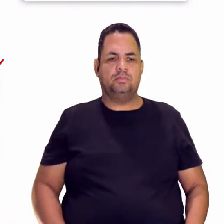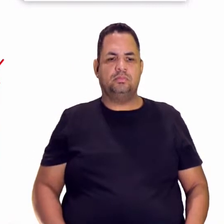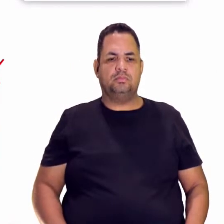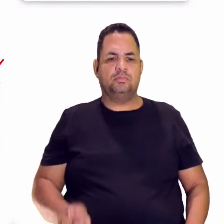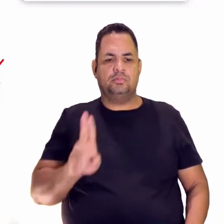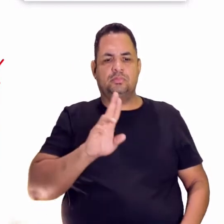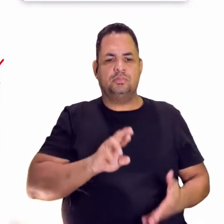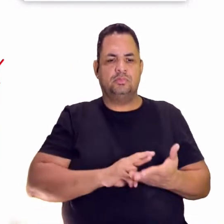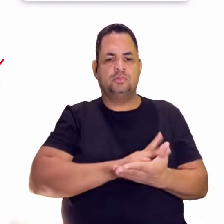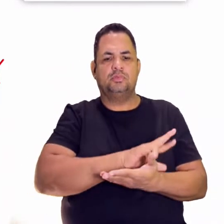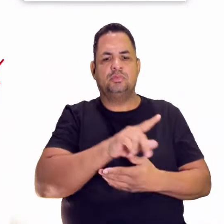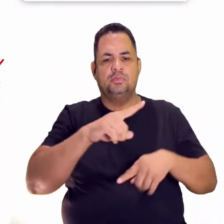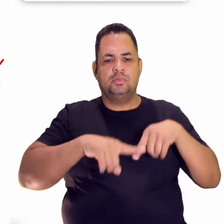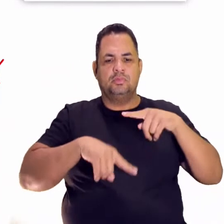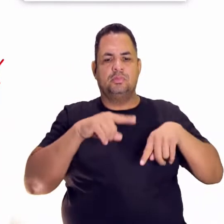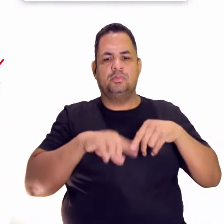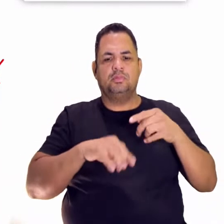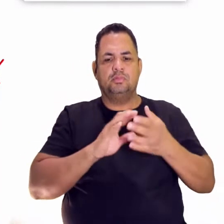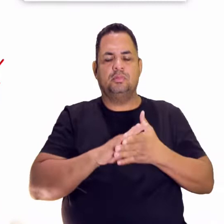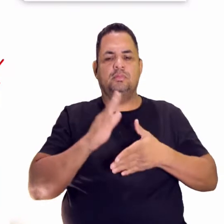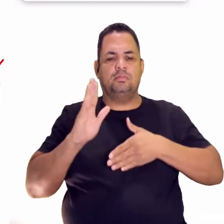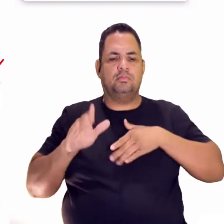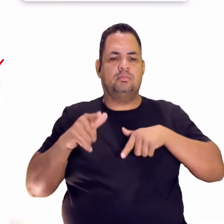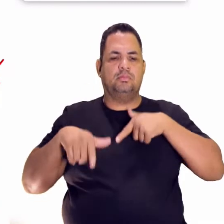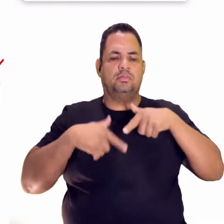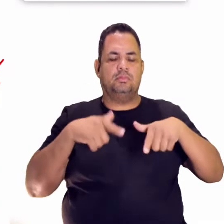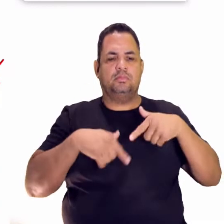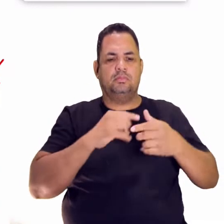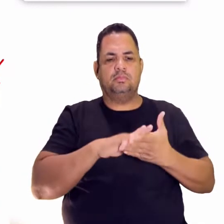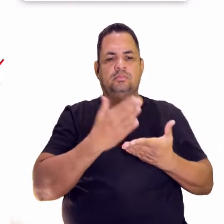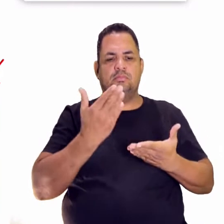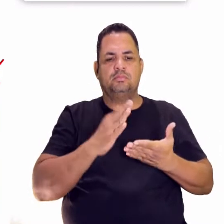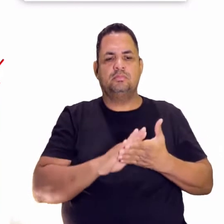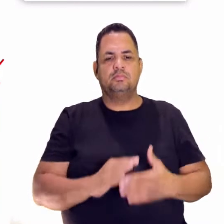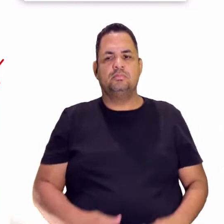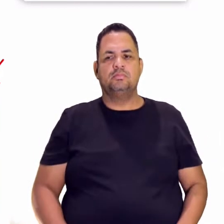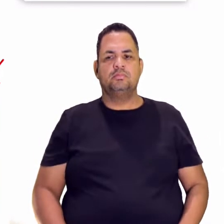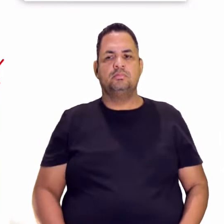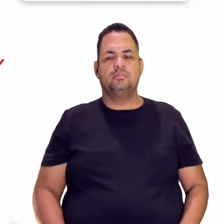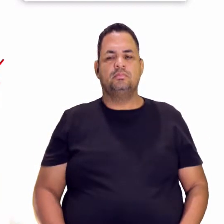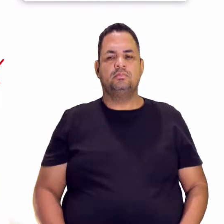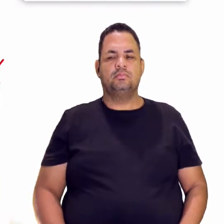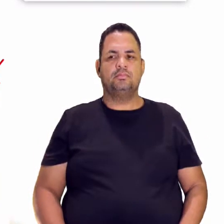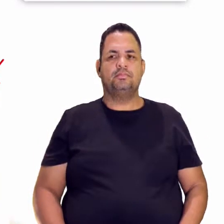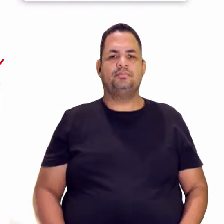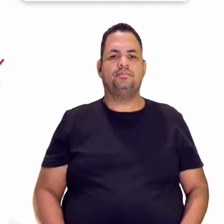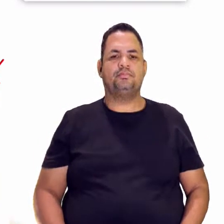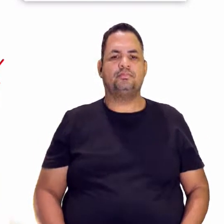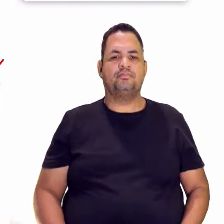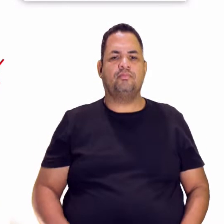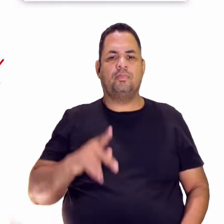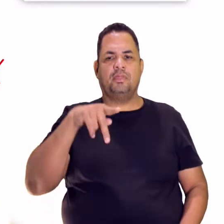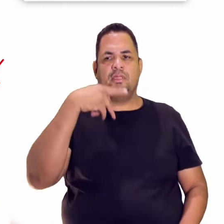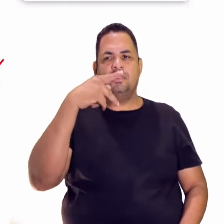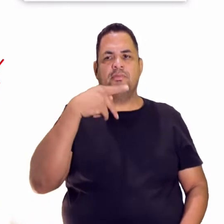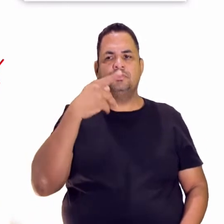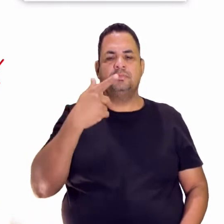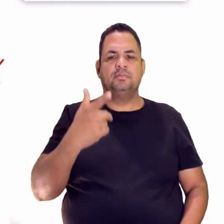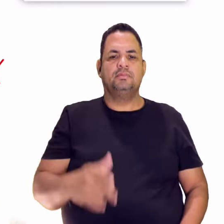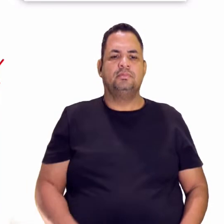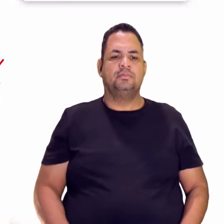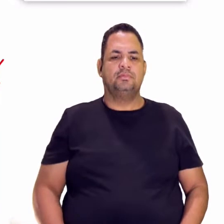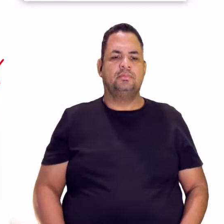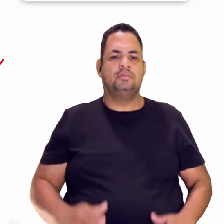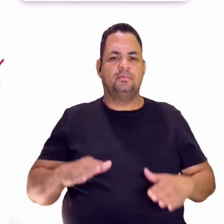diferentes materiais para a produção das obras. Esse aqui também, inclusive, né? Falamos aqui,